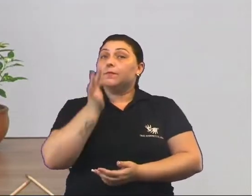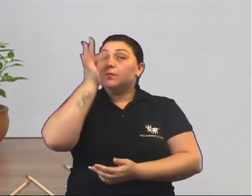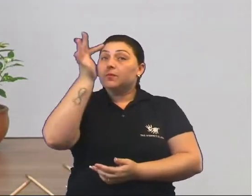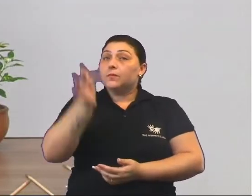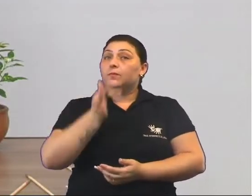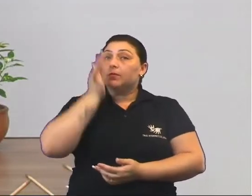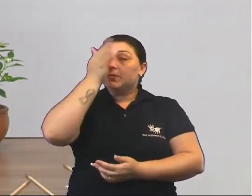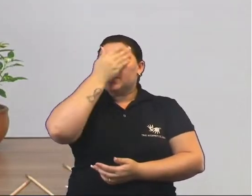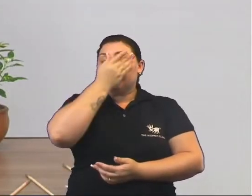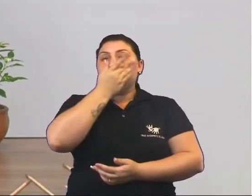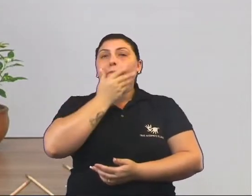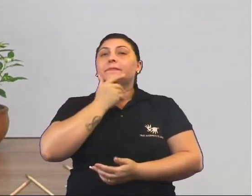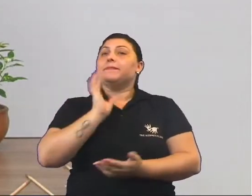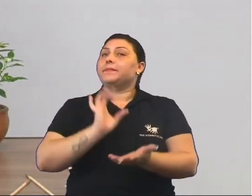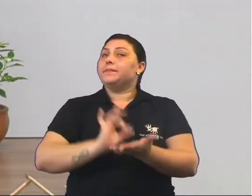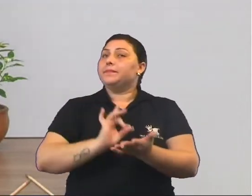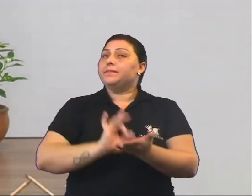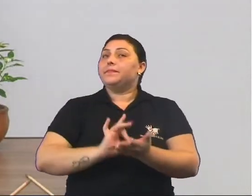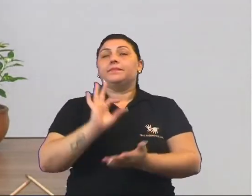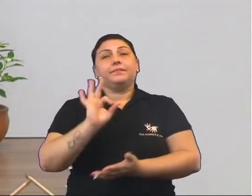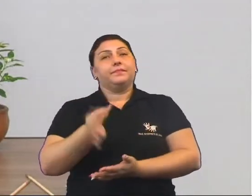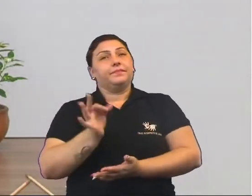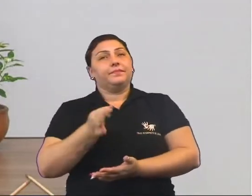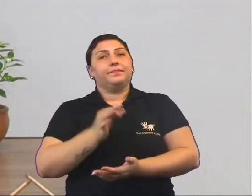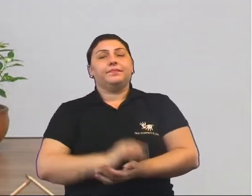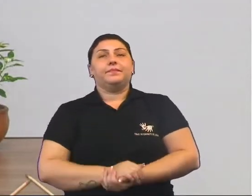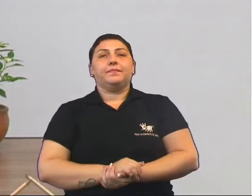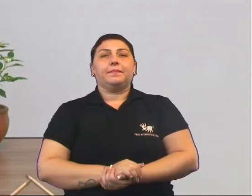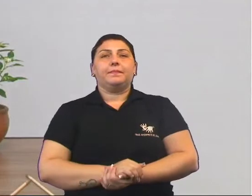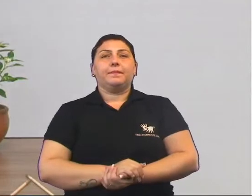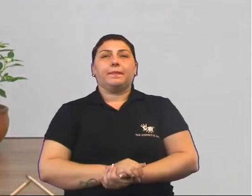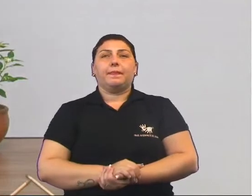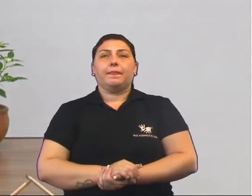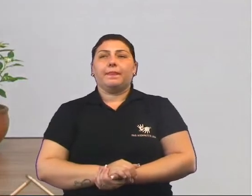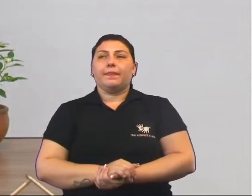flores. Isso mesmo, elas também têm